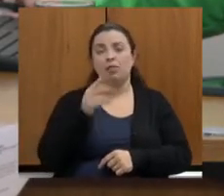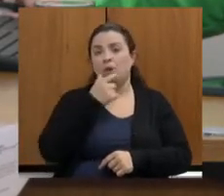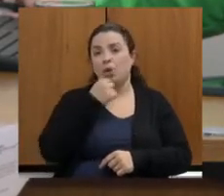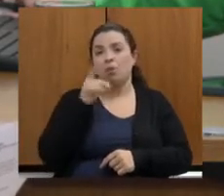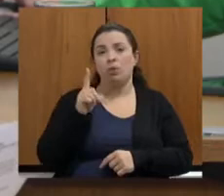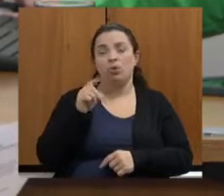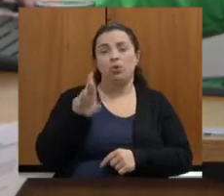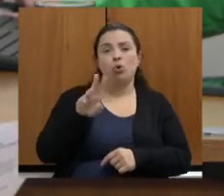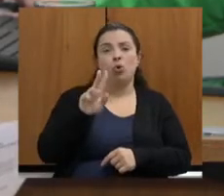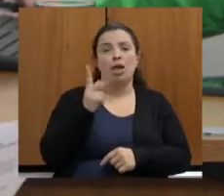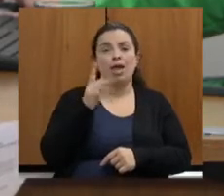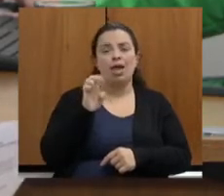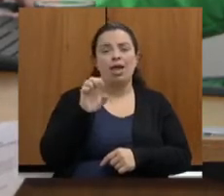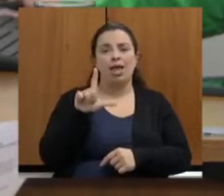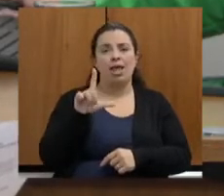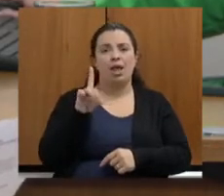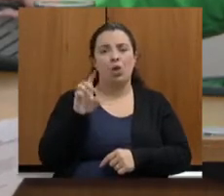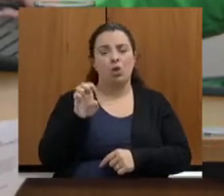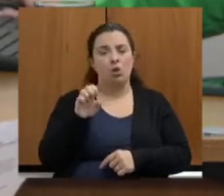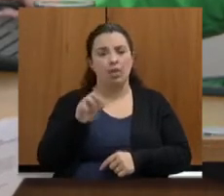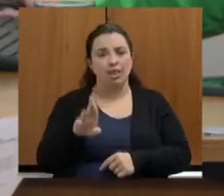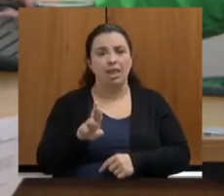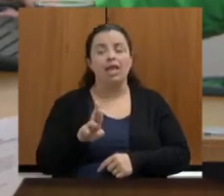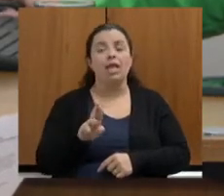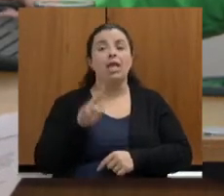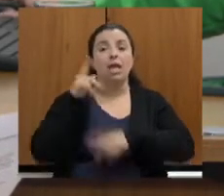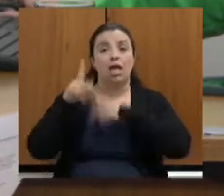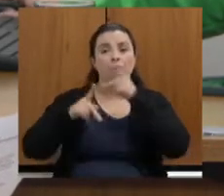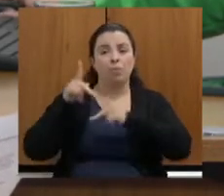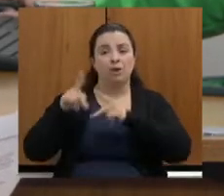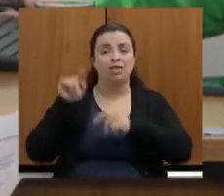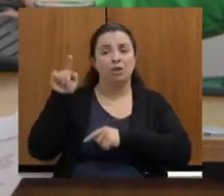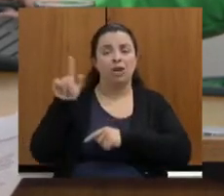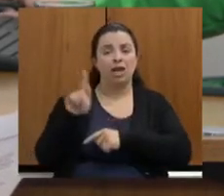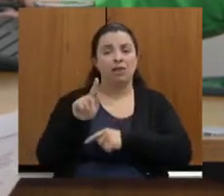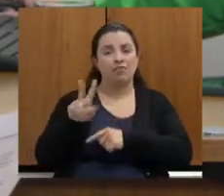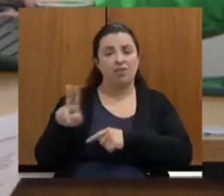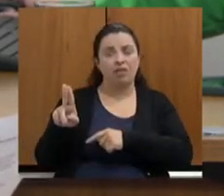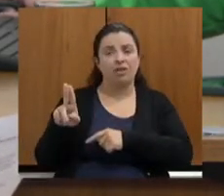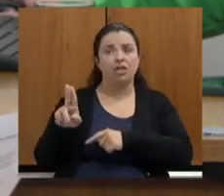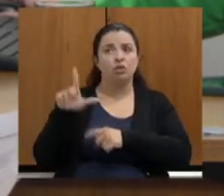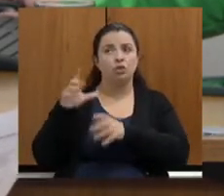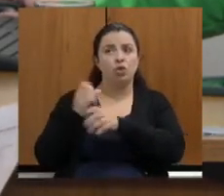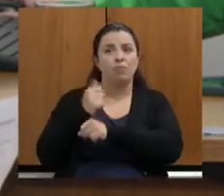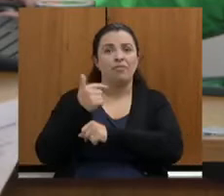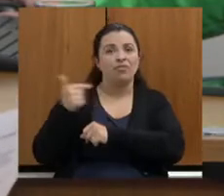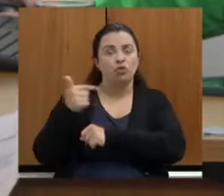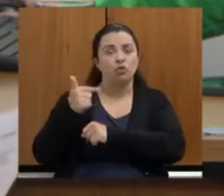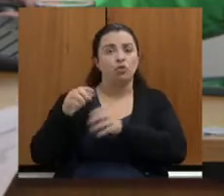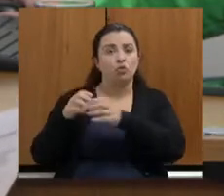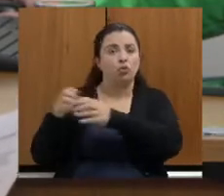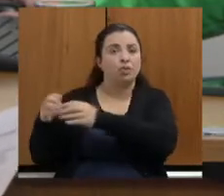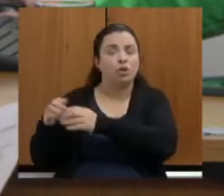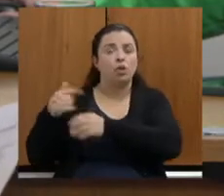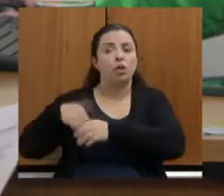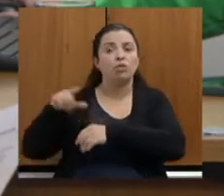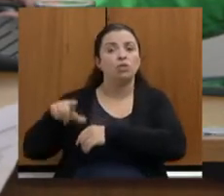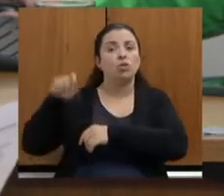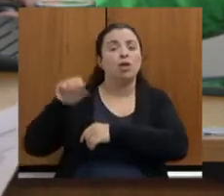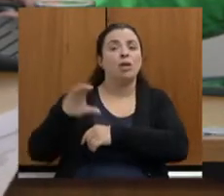tanto em Valadares como toda lá em Valadares nós somos 22 comissões lá Nós escolhemos a Cáritas